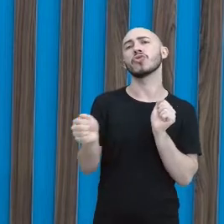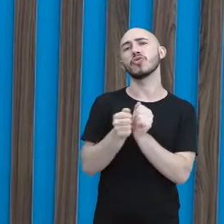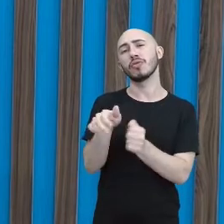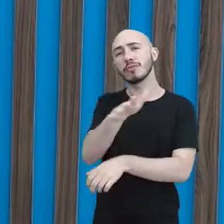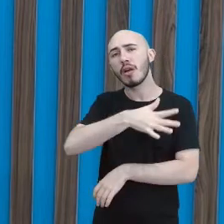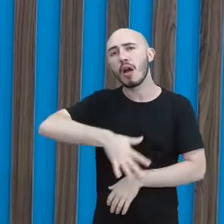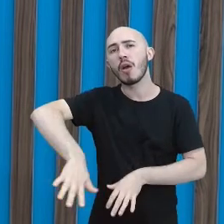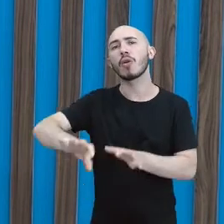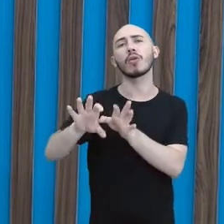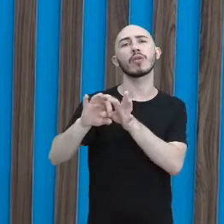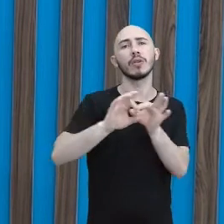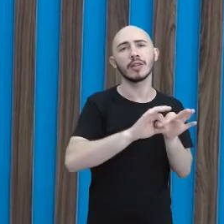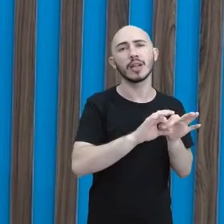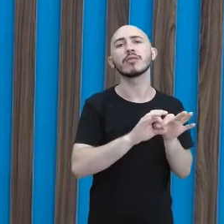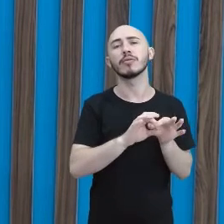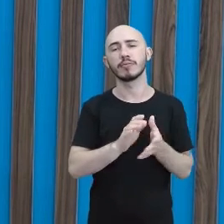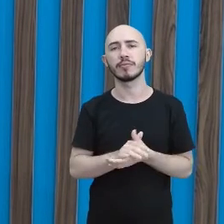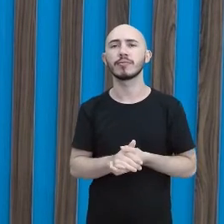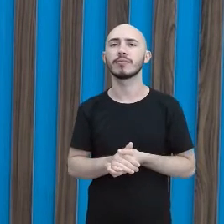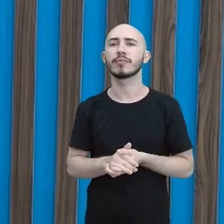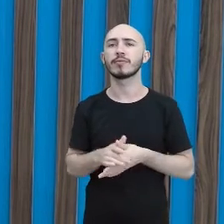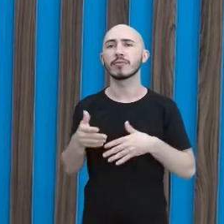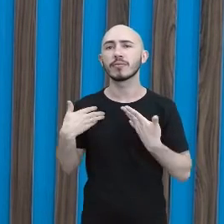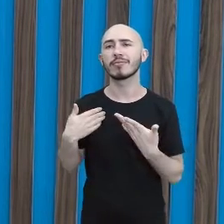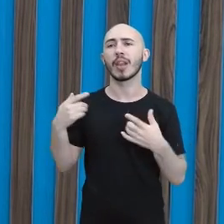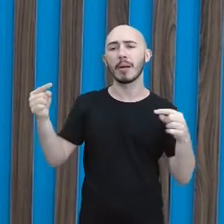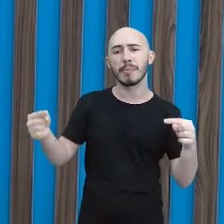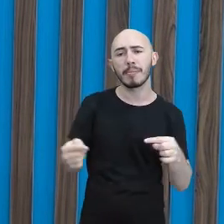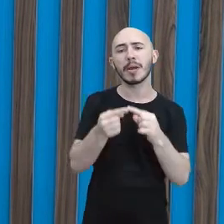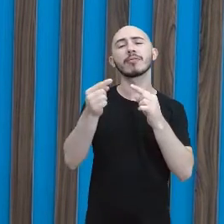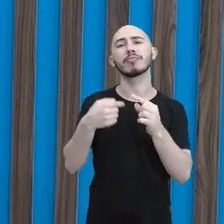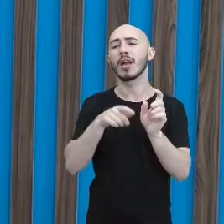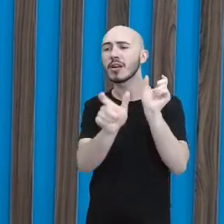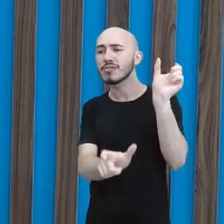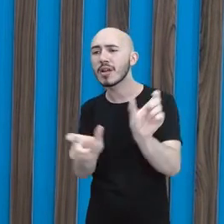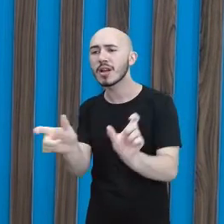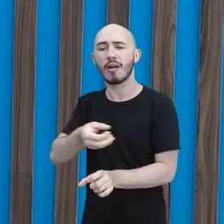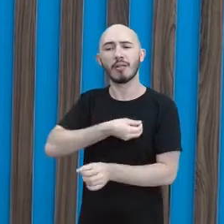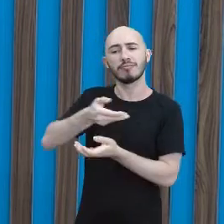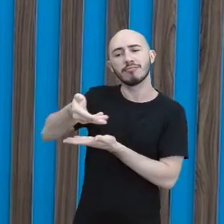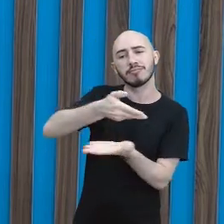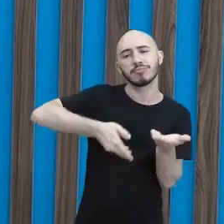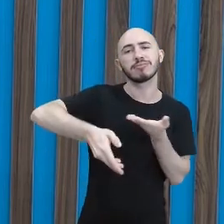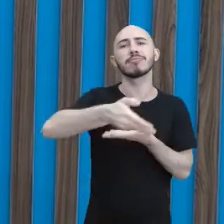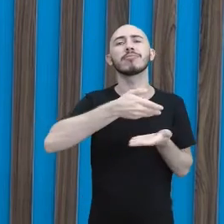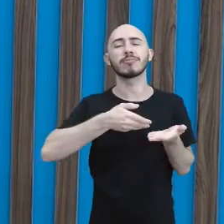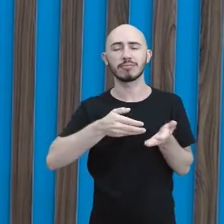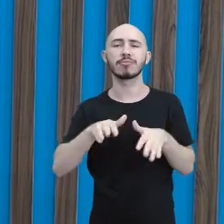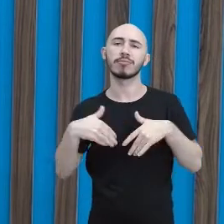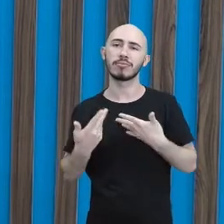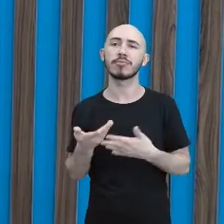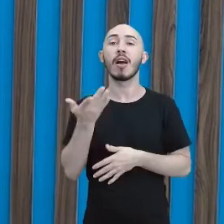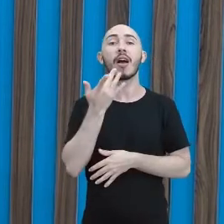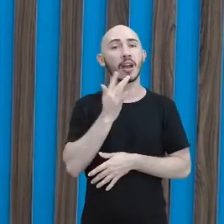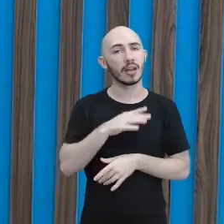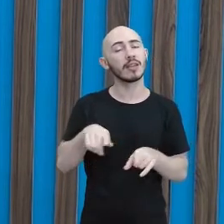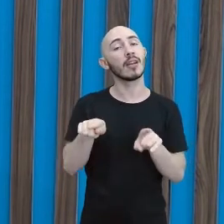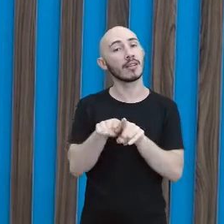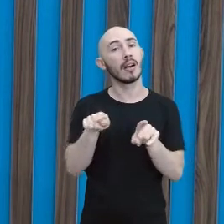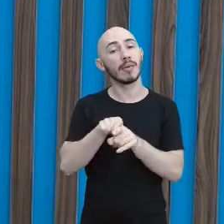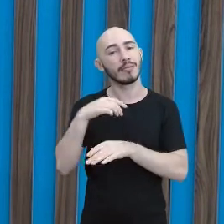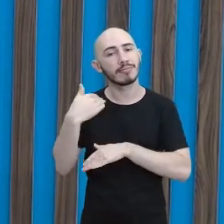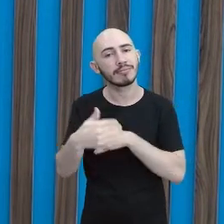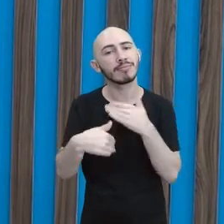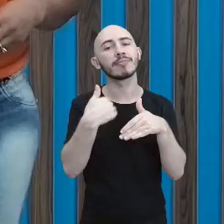ambiente harmonioso, né? Que essas pessoas que se olham, que se respeitam, que convivem, né? Da melhor forma possível, então as crianças também vão construindo